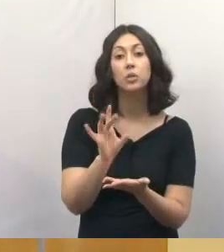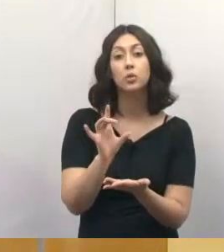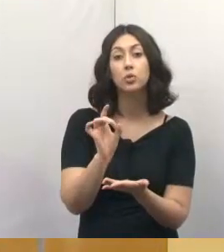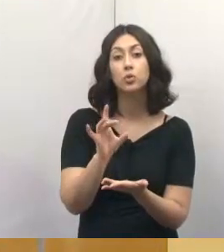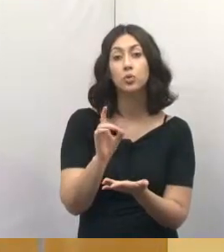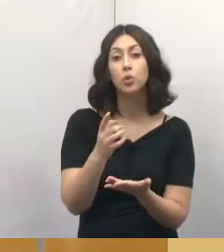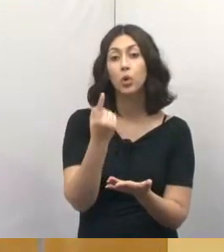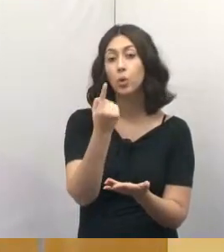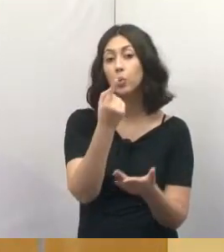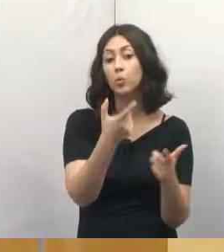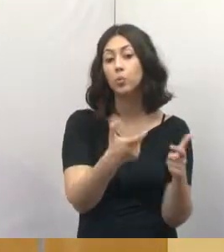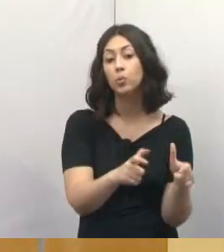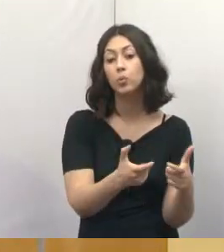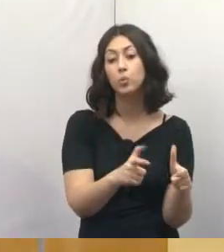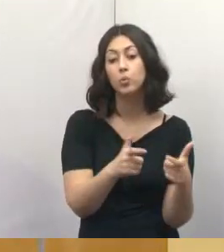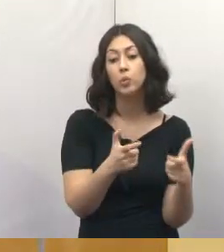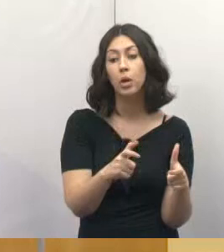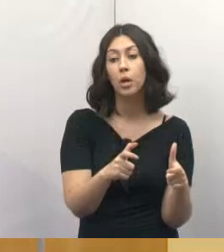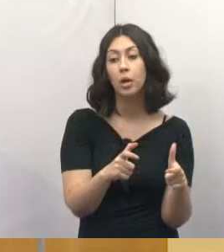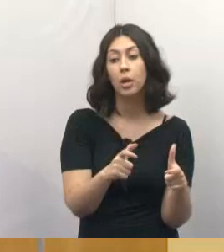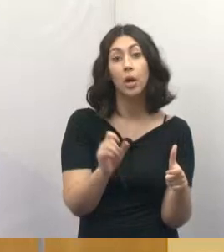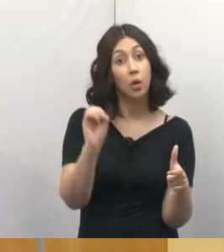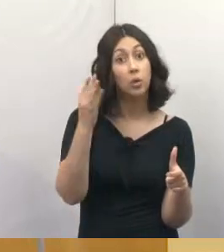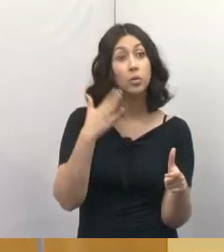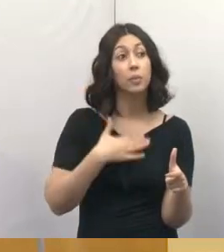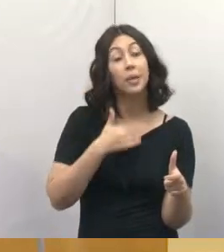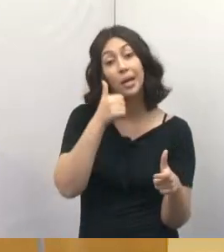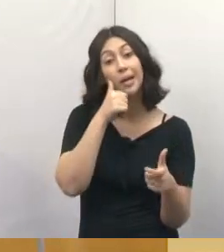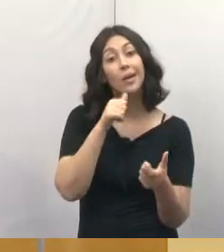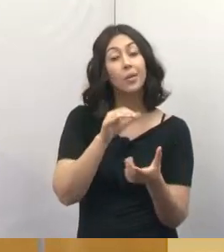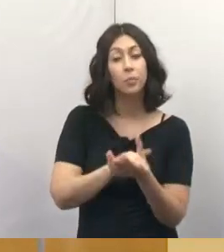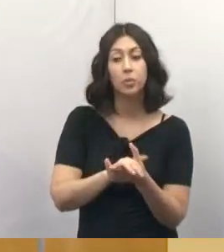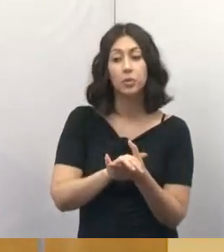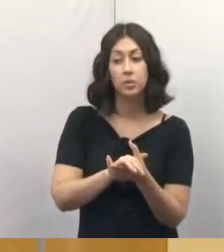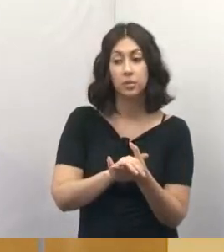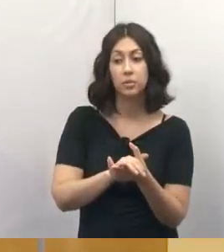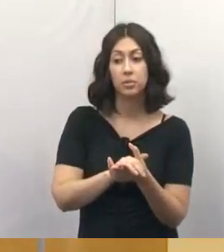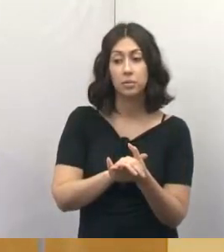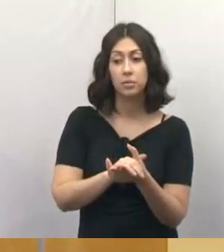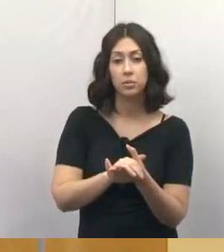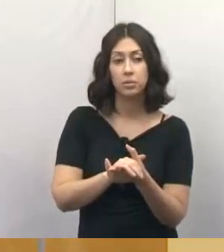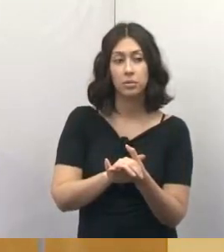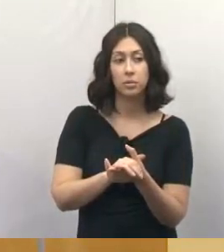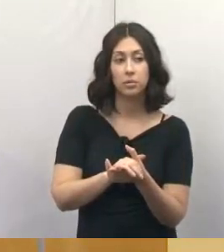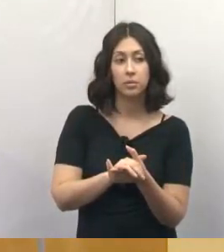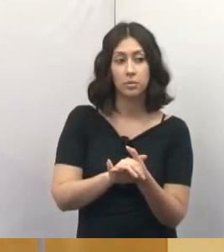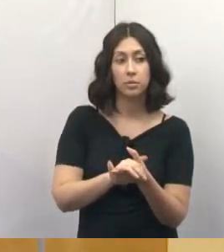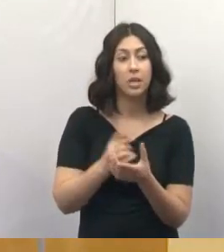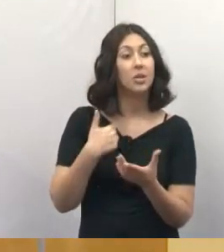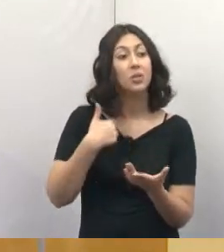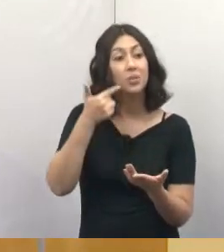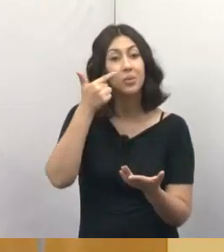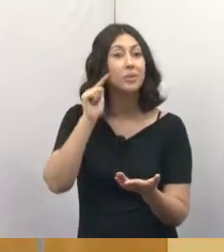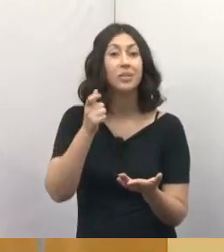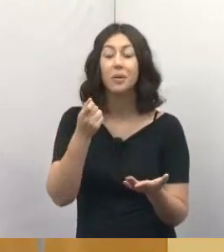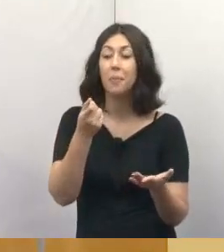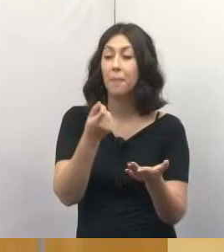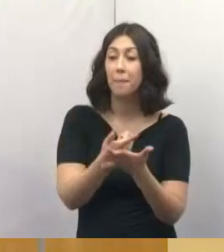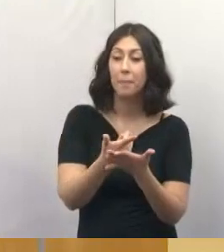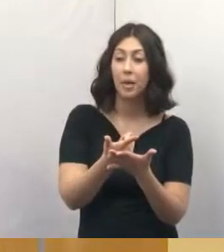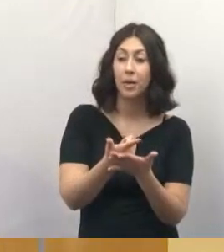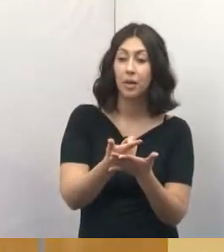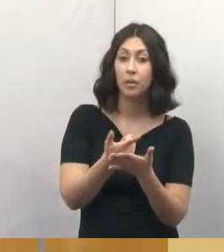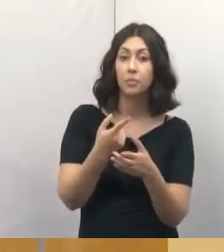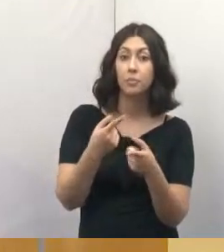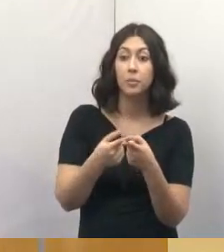instituição financeira. Aconteceu isso com a minha esposa. Falou, não estou conseguindo pagar, voltou e tal.